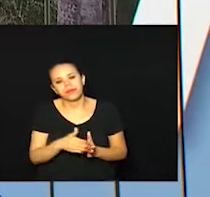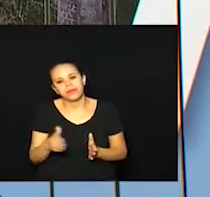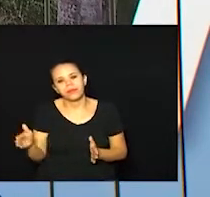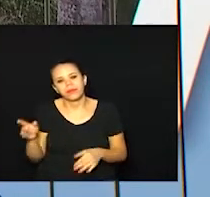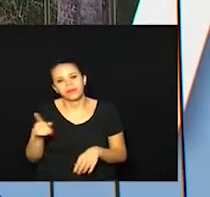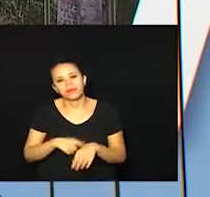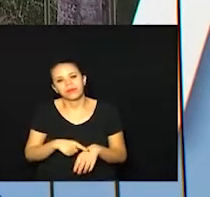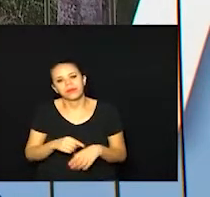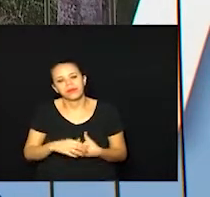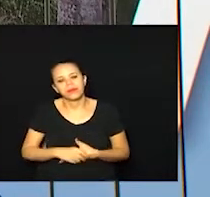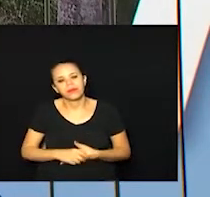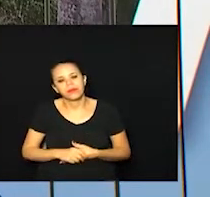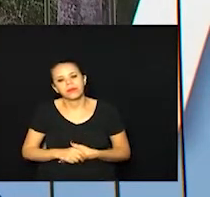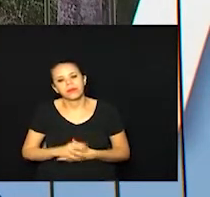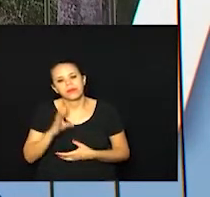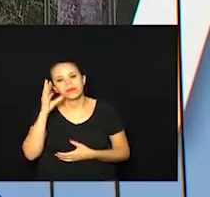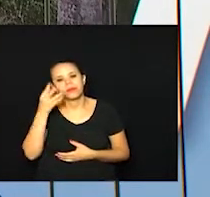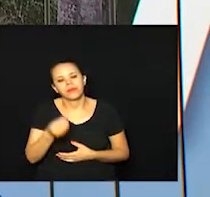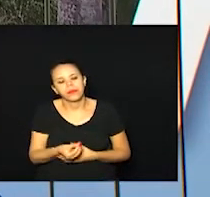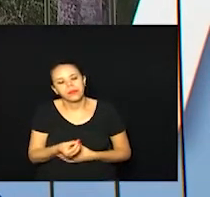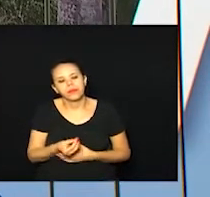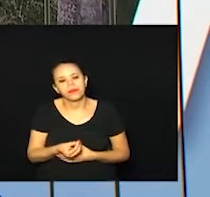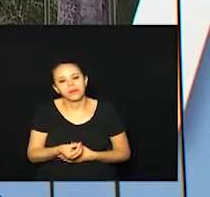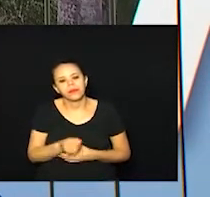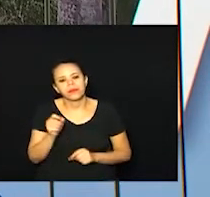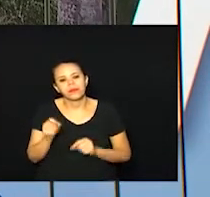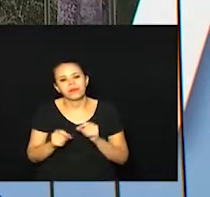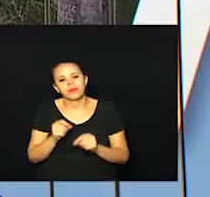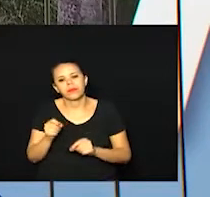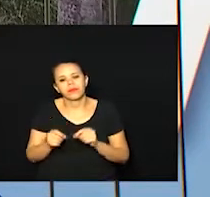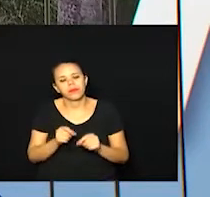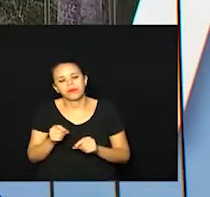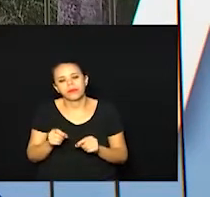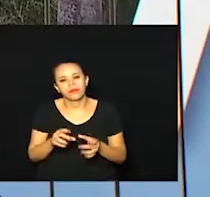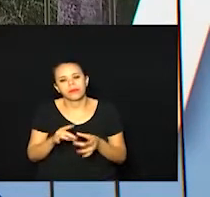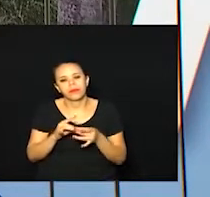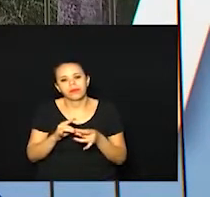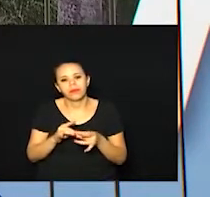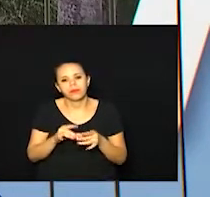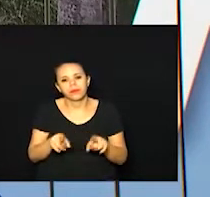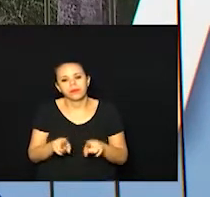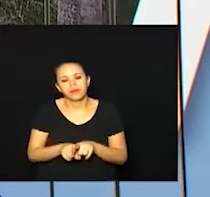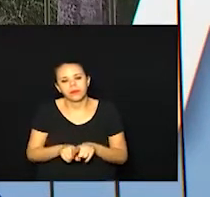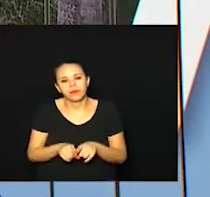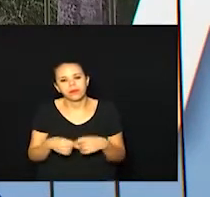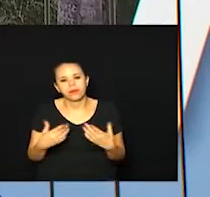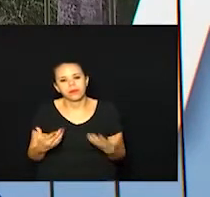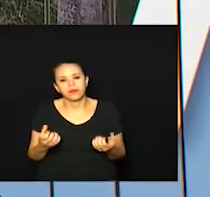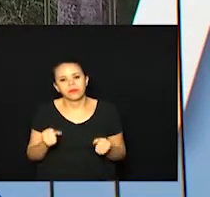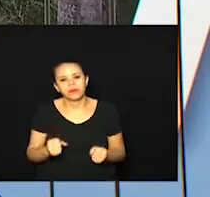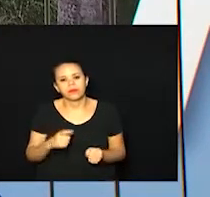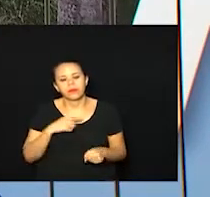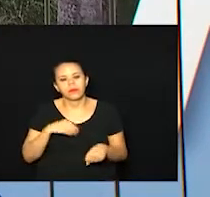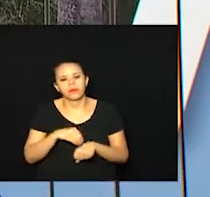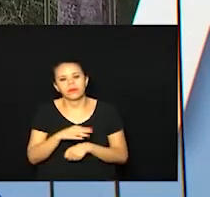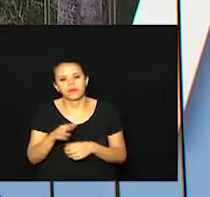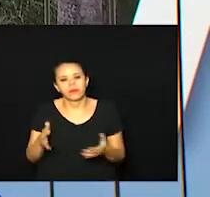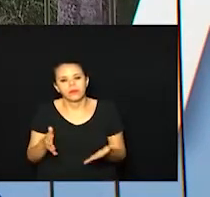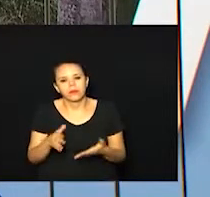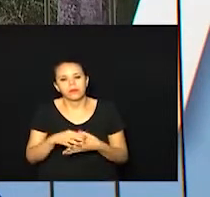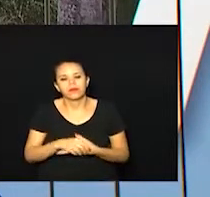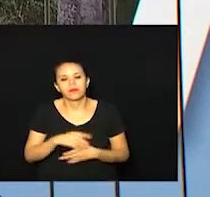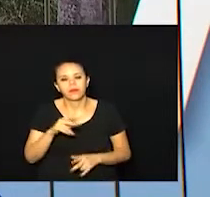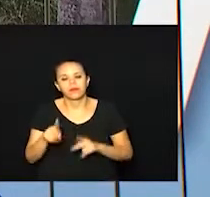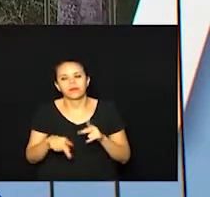tempo, mas o entendimento é de que esse confinamento, embora possa trazer uma... para